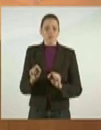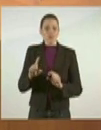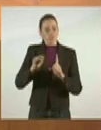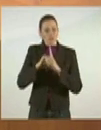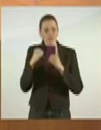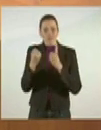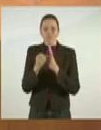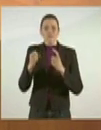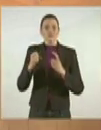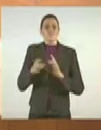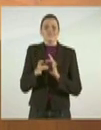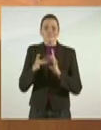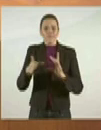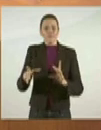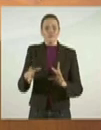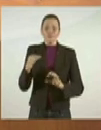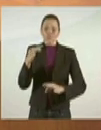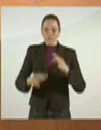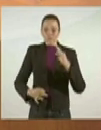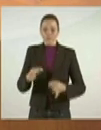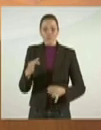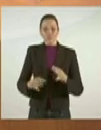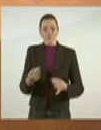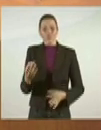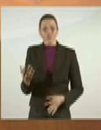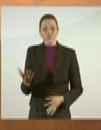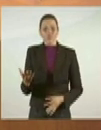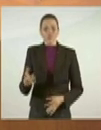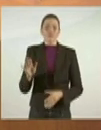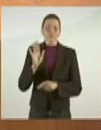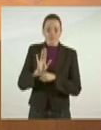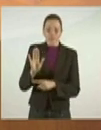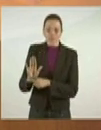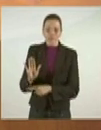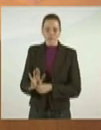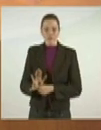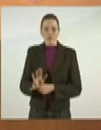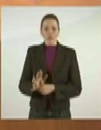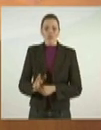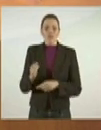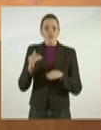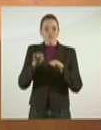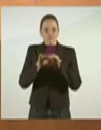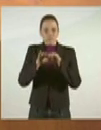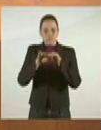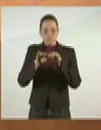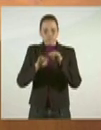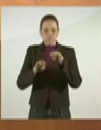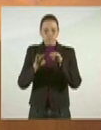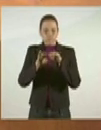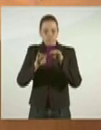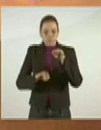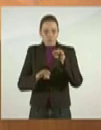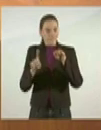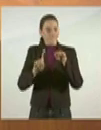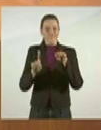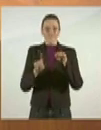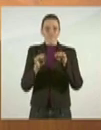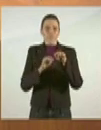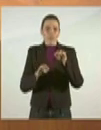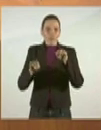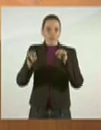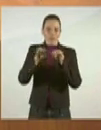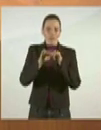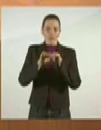livre justa solidária e reduzir as desigualdades sociais e regionais e não podemos fazer